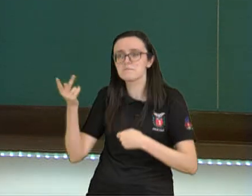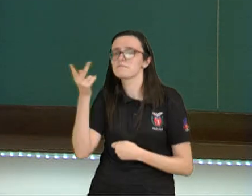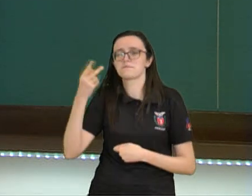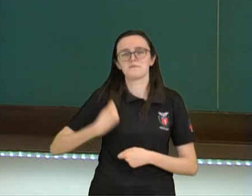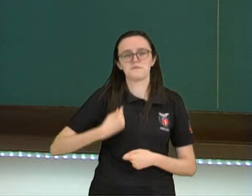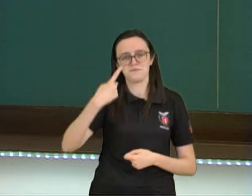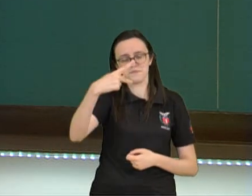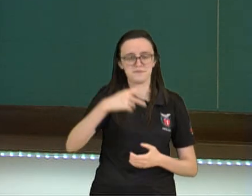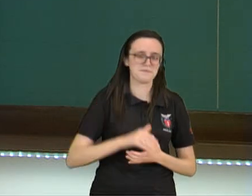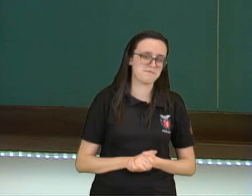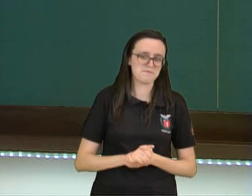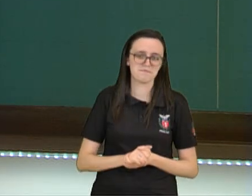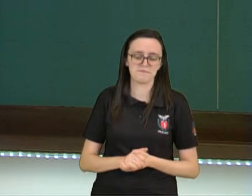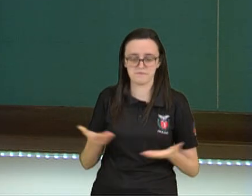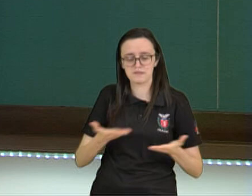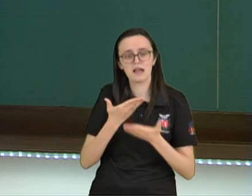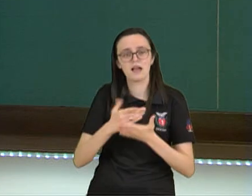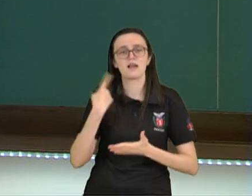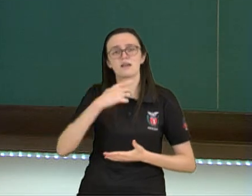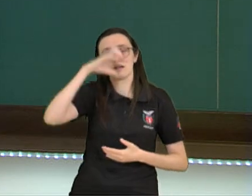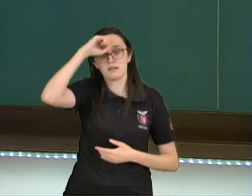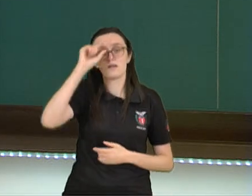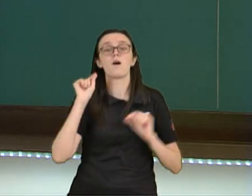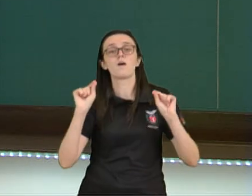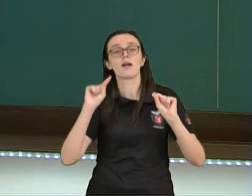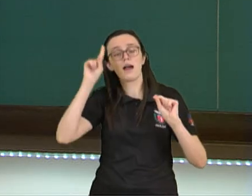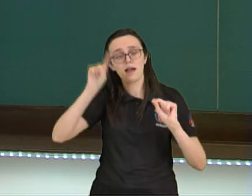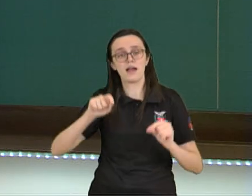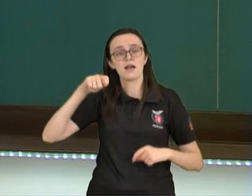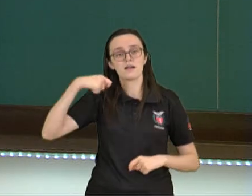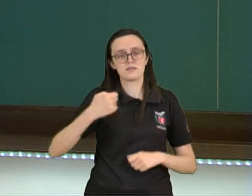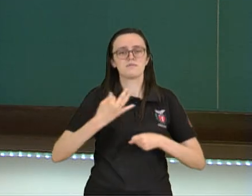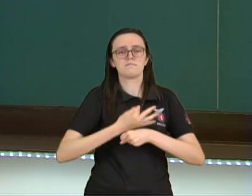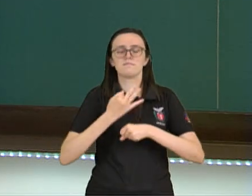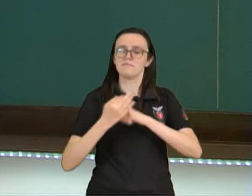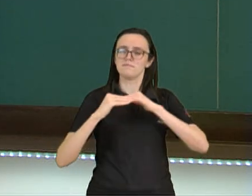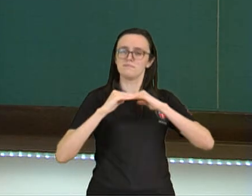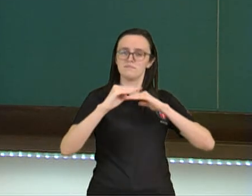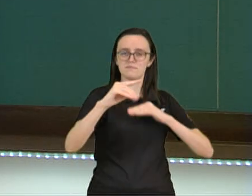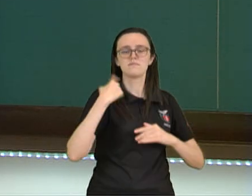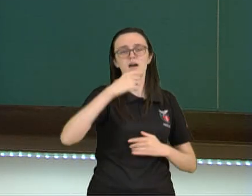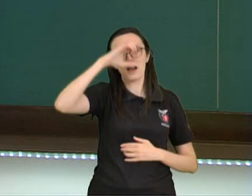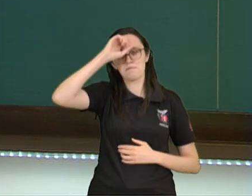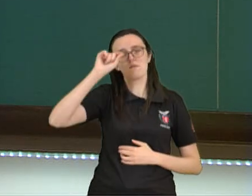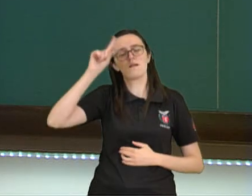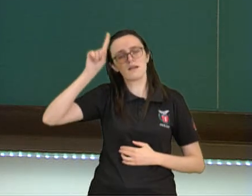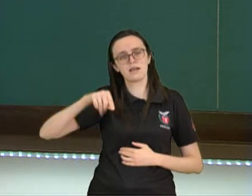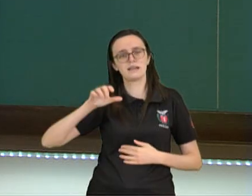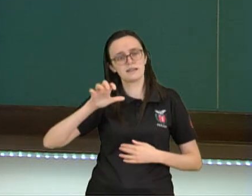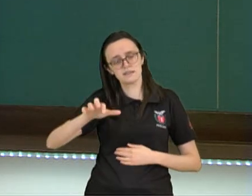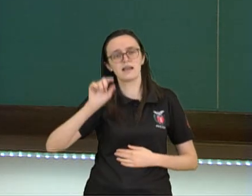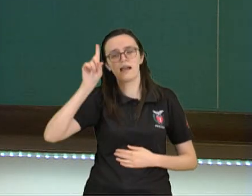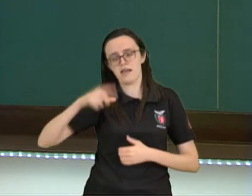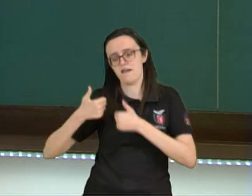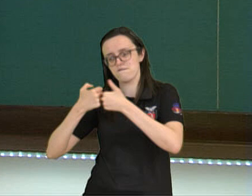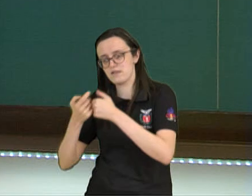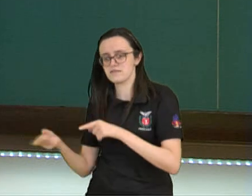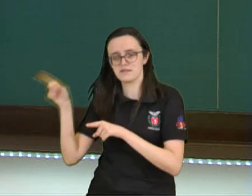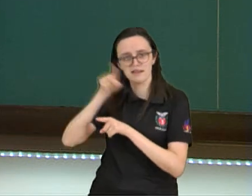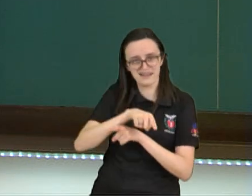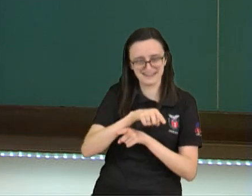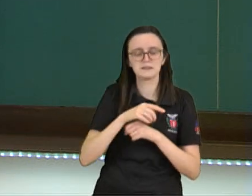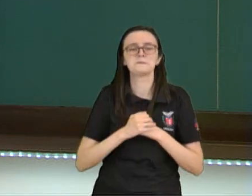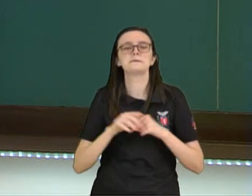ok? Então, nessa aula, o que que vimos? Vimos o termo resiliência, aprendemos o que que é isso, que veio da física e tal,